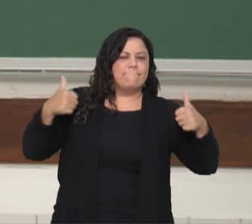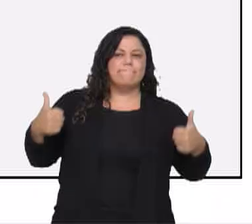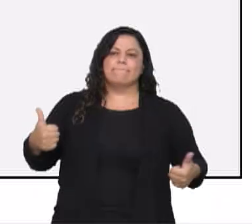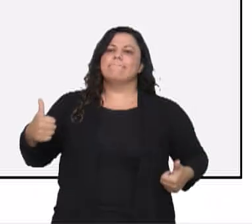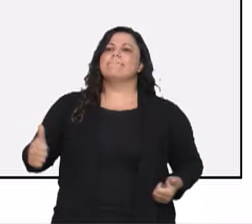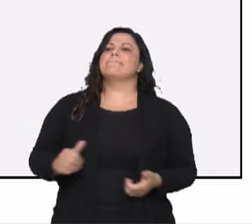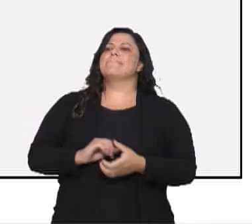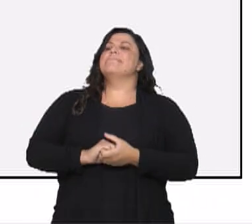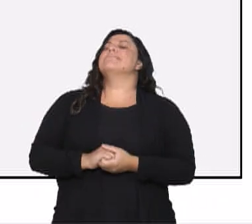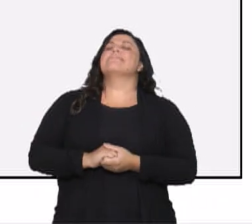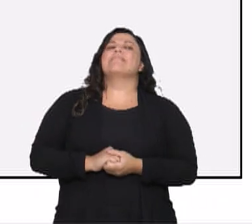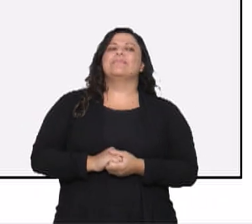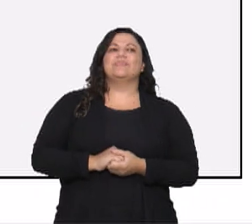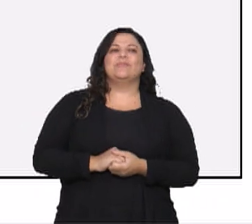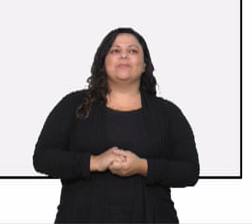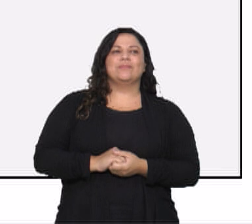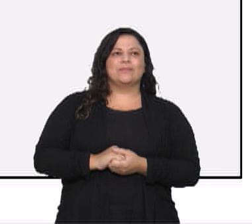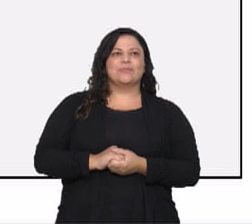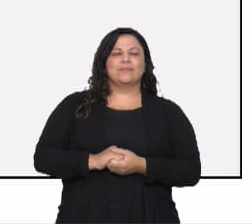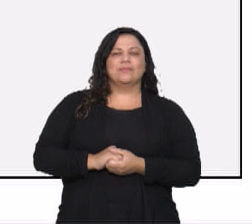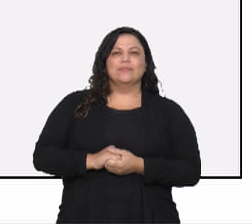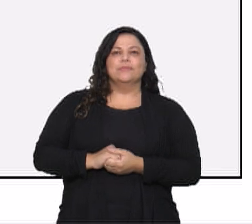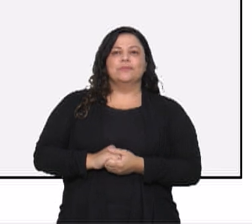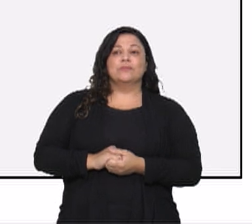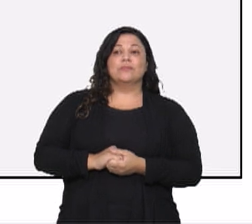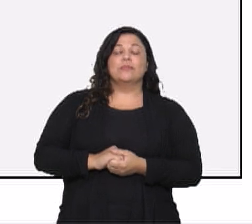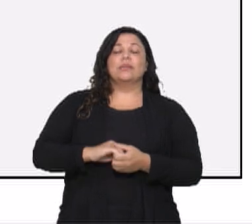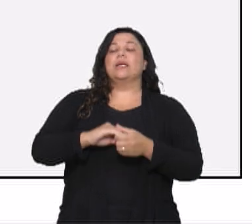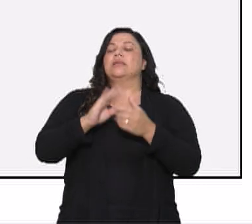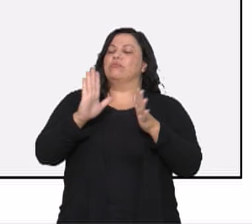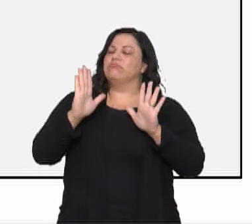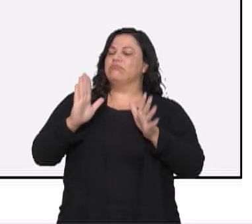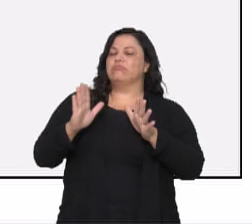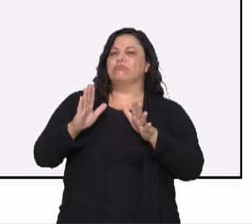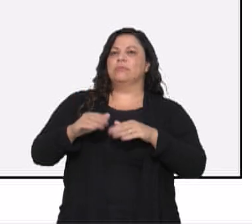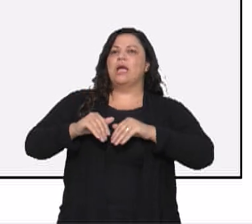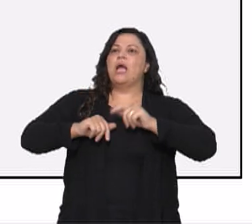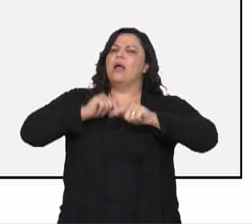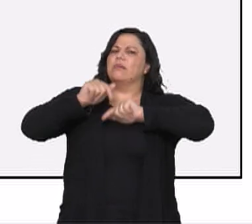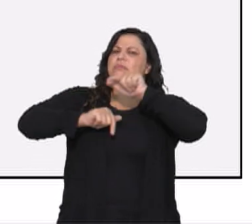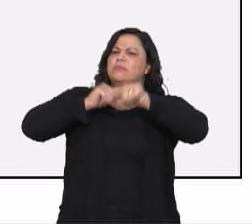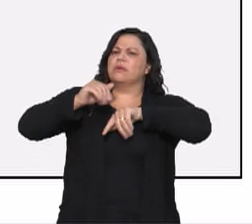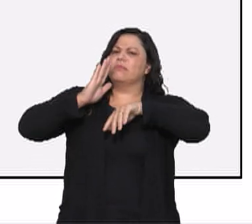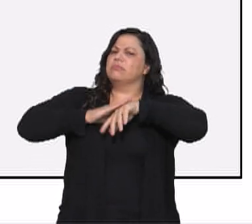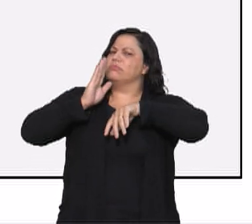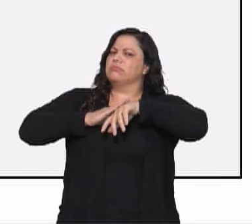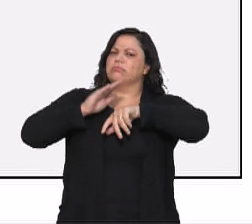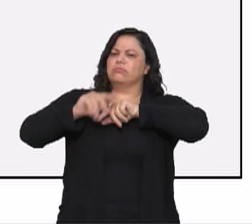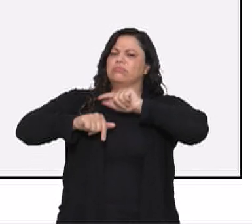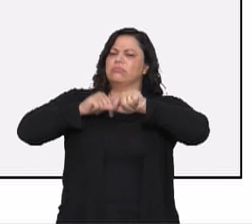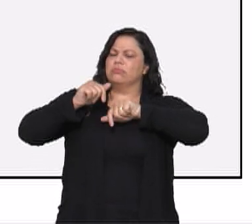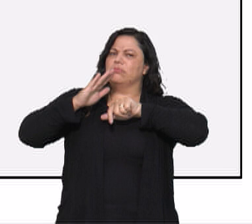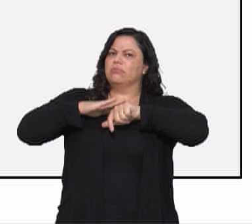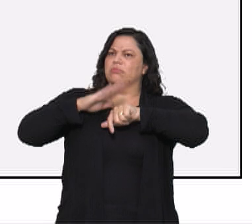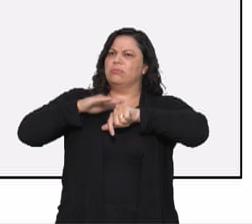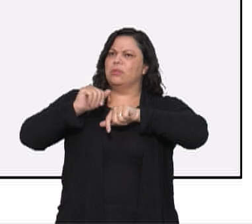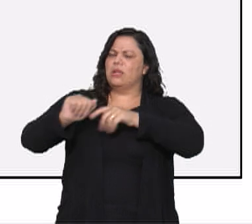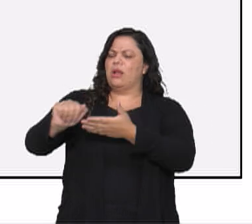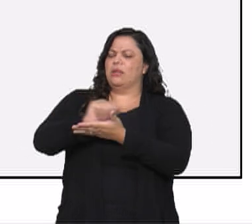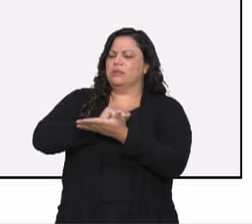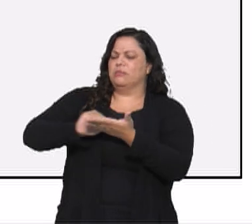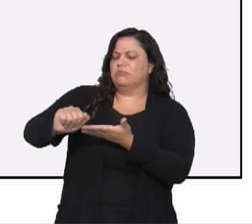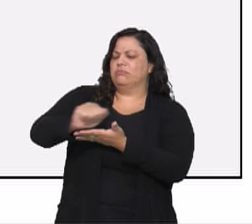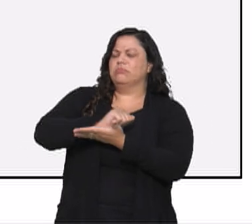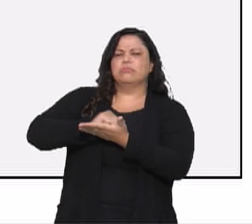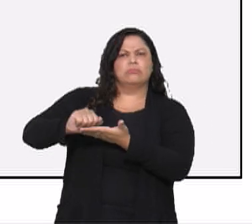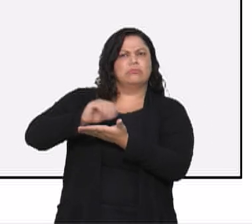Neolítico, as ferramentas são de pedras polidas, manualmente, tendo uma pequena pedra na mão, esfregava sobre